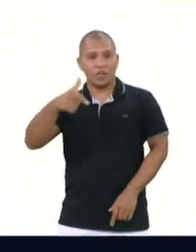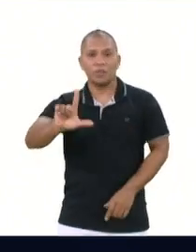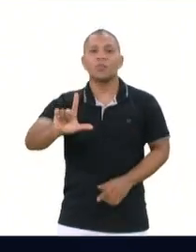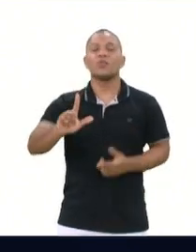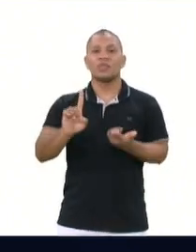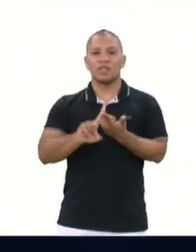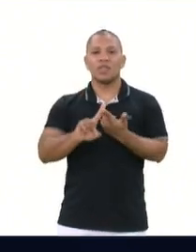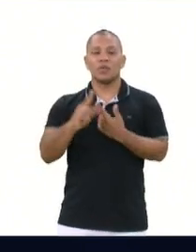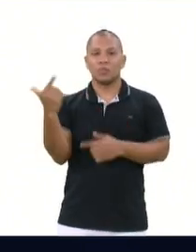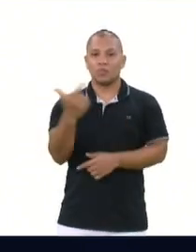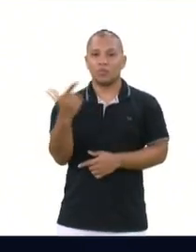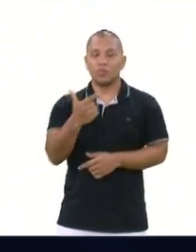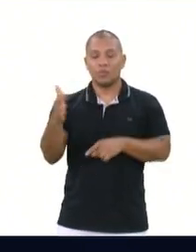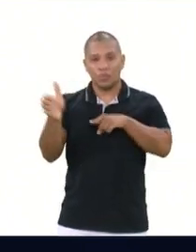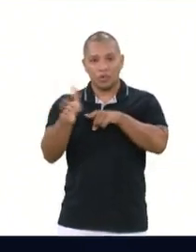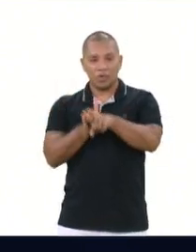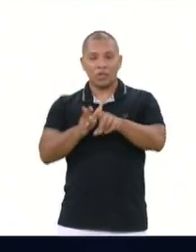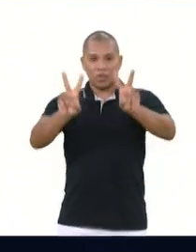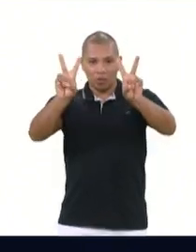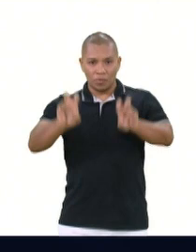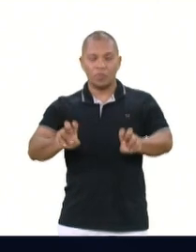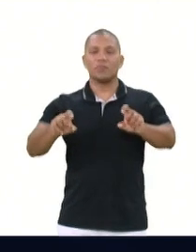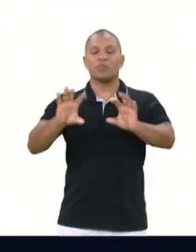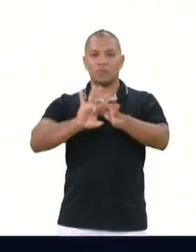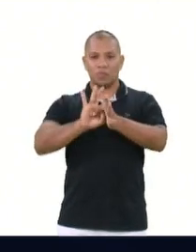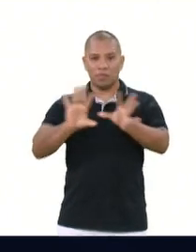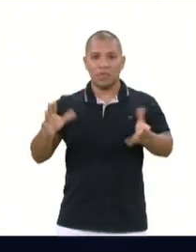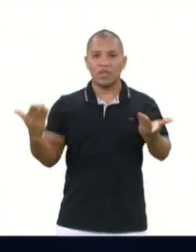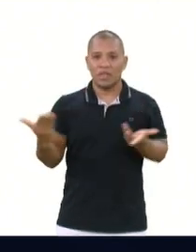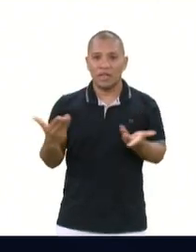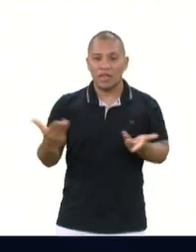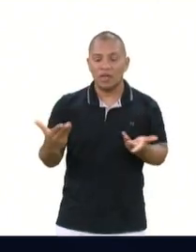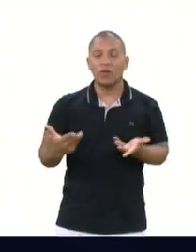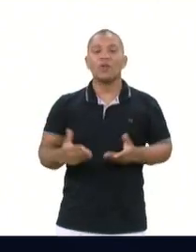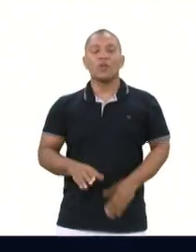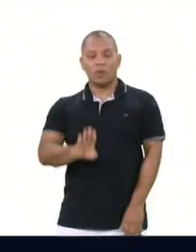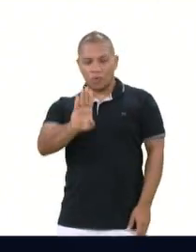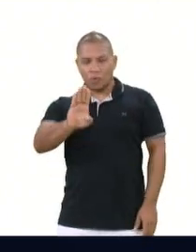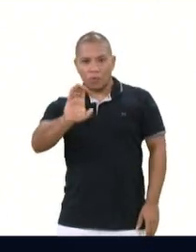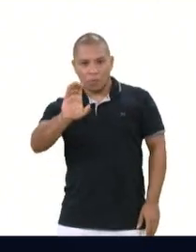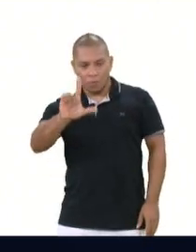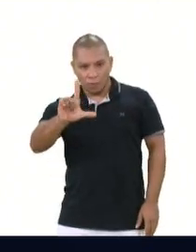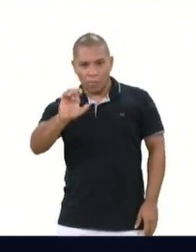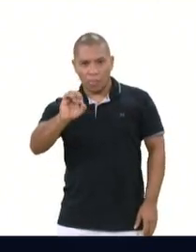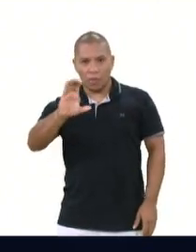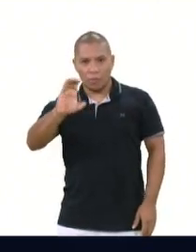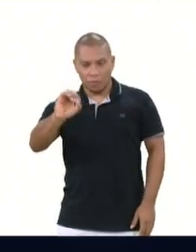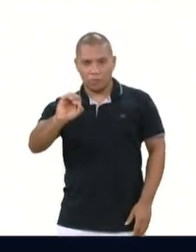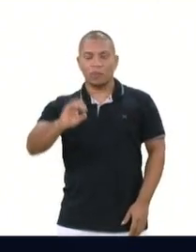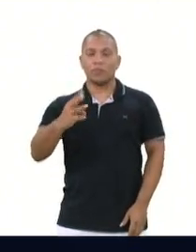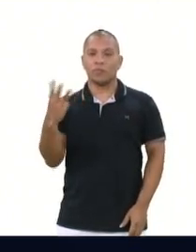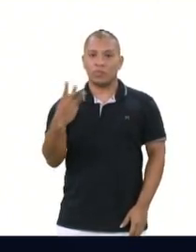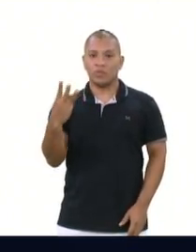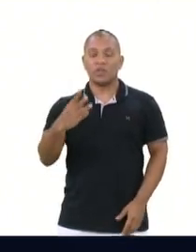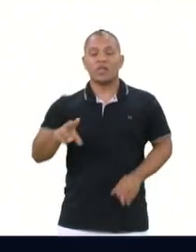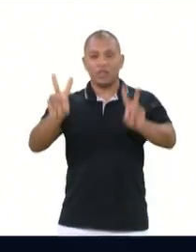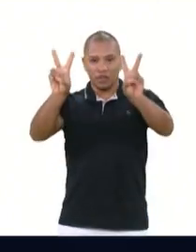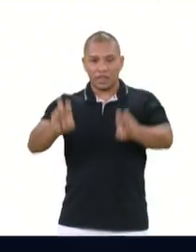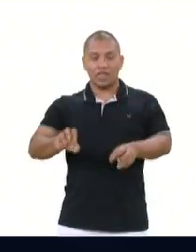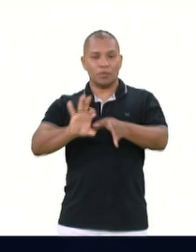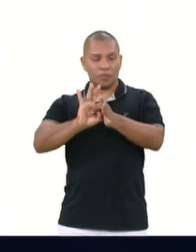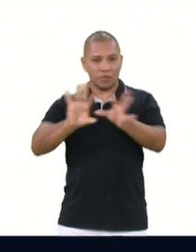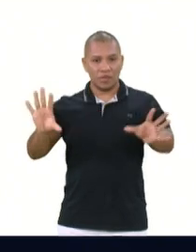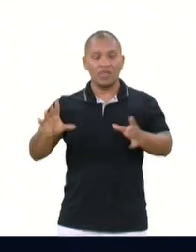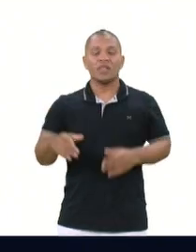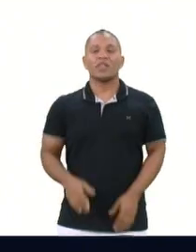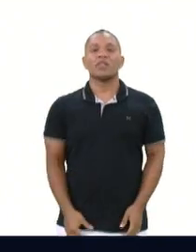bloco será tema livre. No terceiro bloco, as perguntas entre os candidatos serão de tema livre. No segundo e